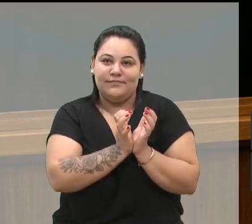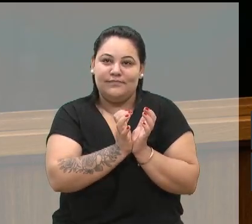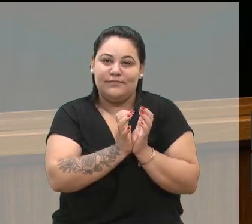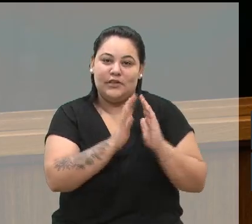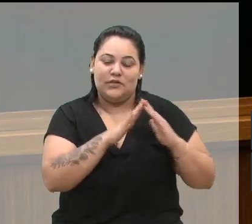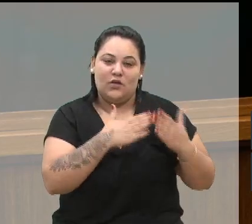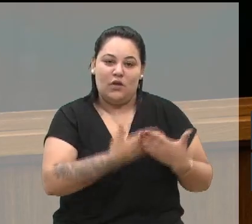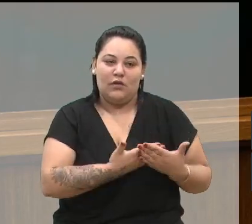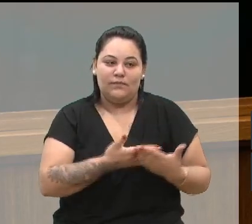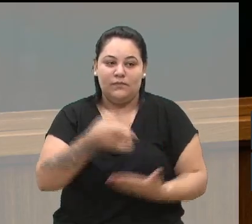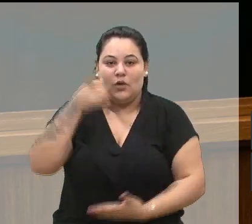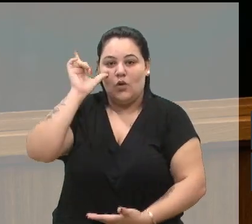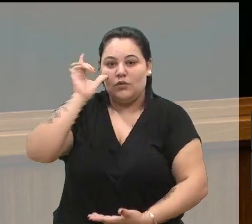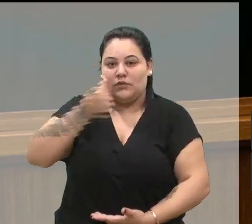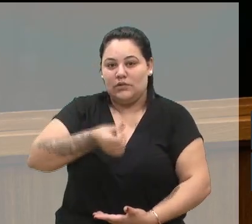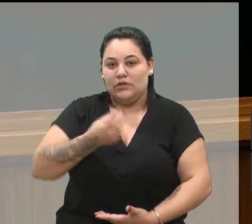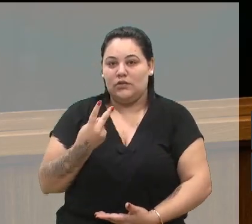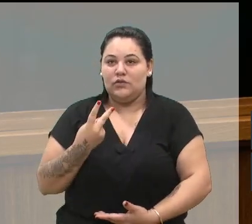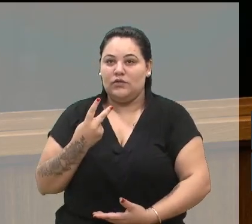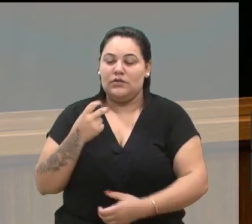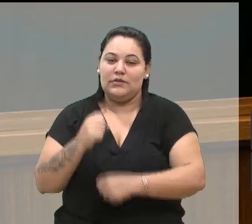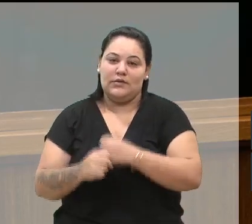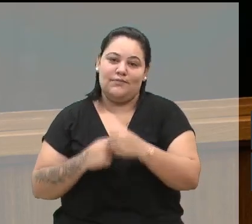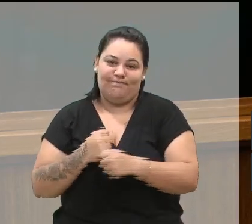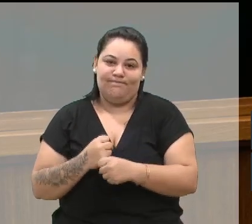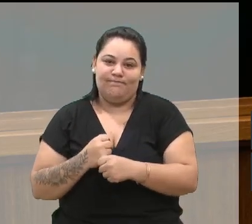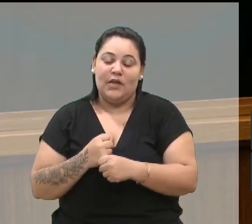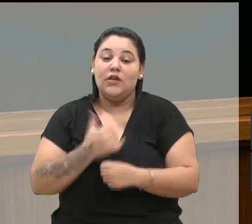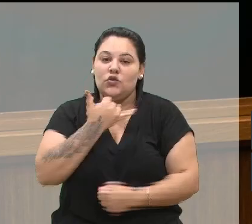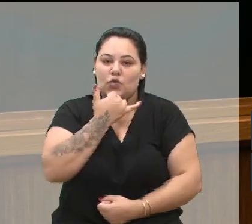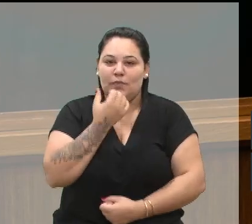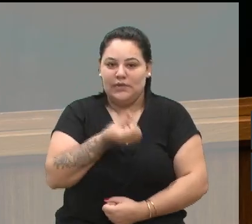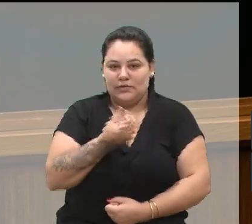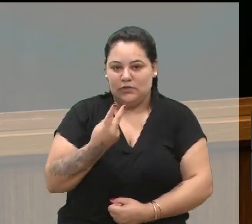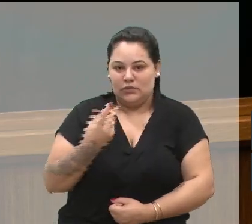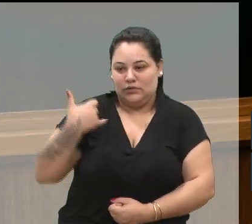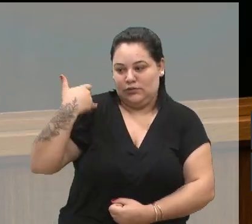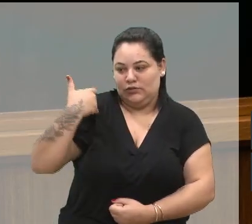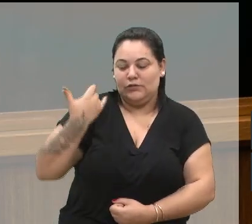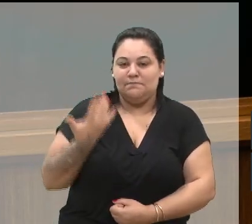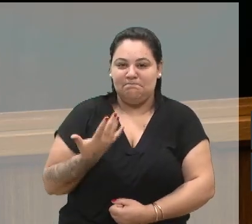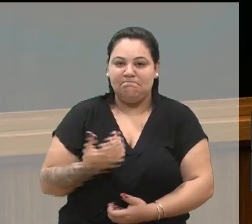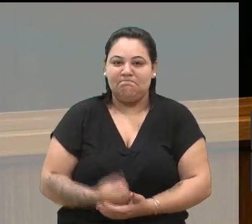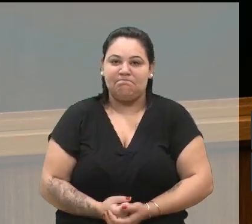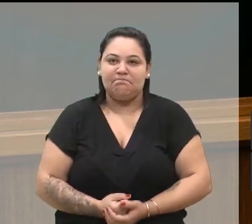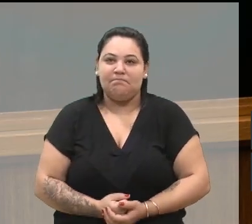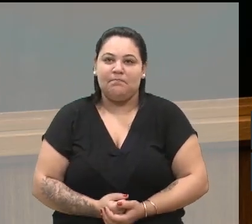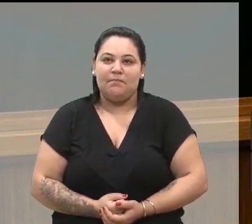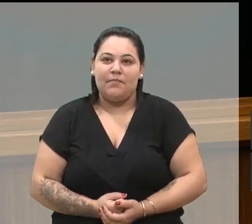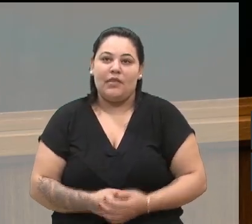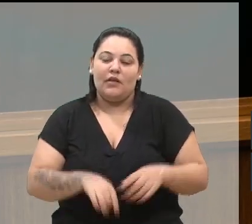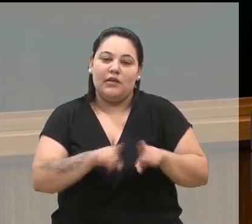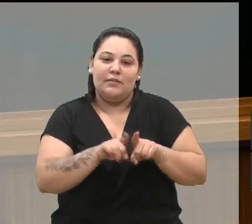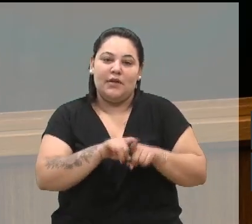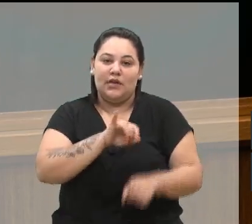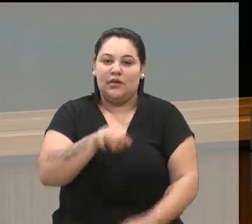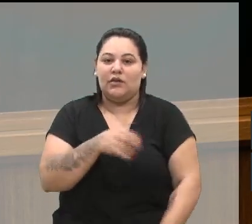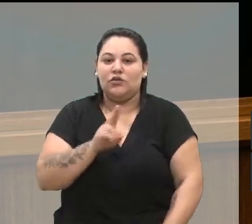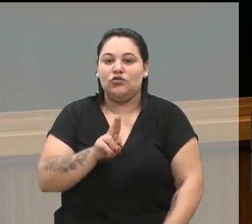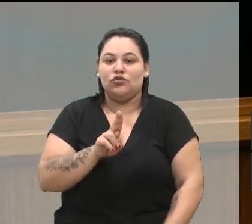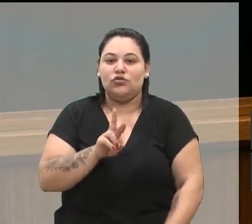aos 62 anos, mas também da Jurema Gubert Weber. A